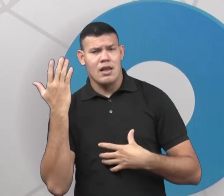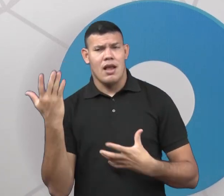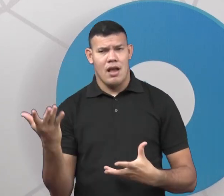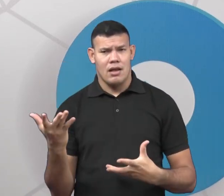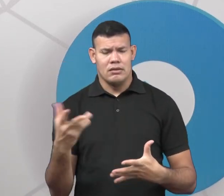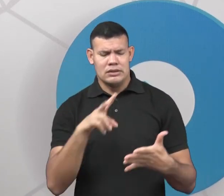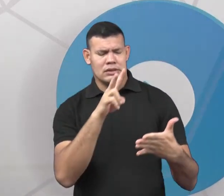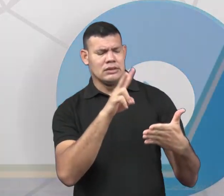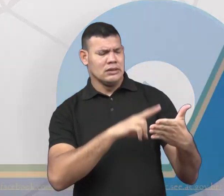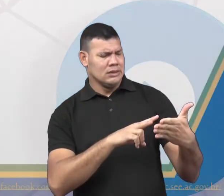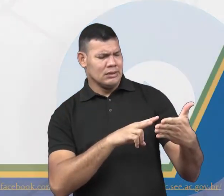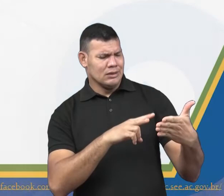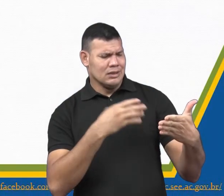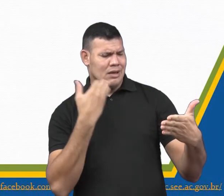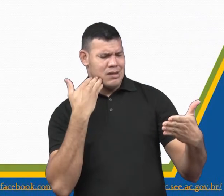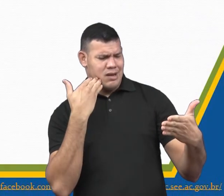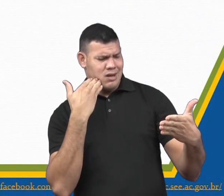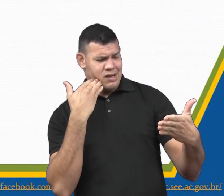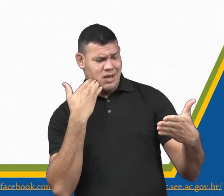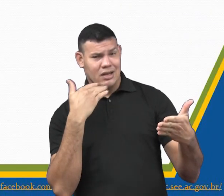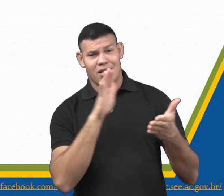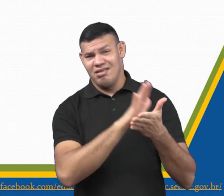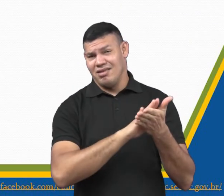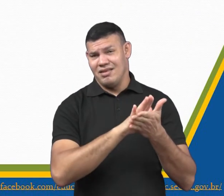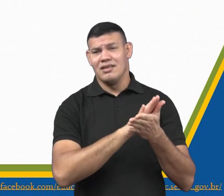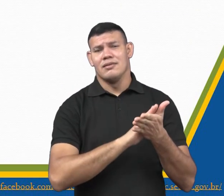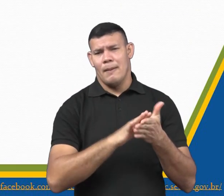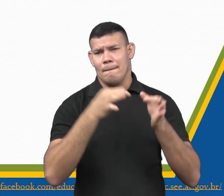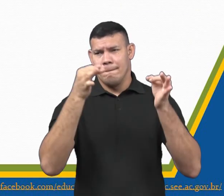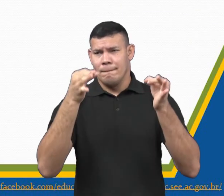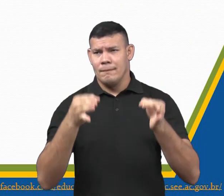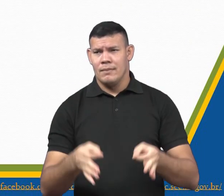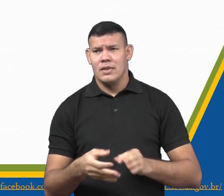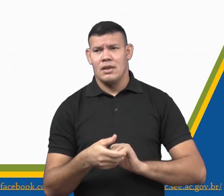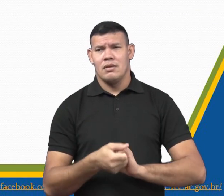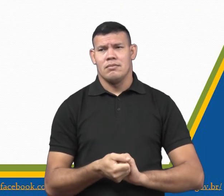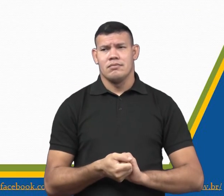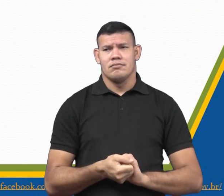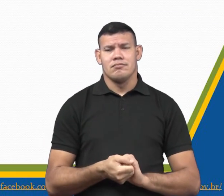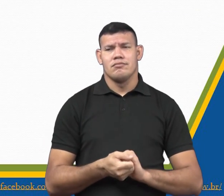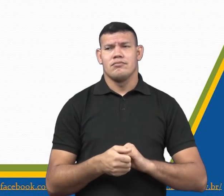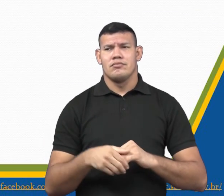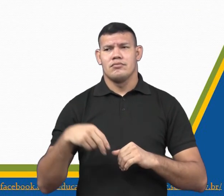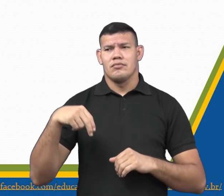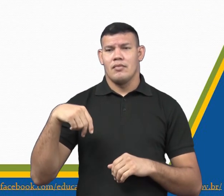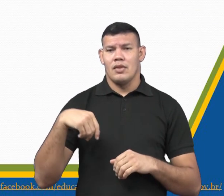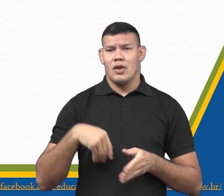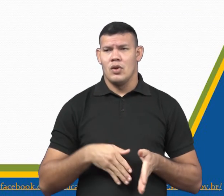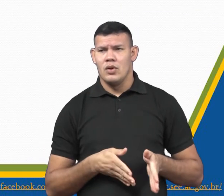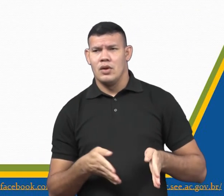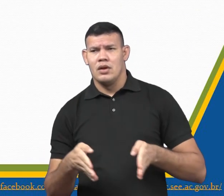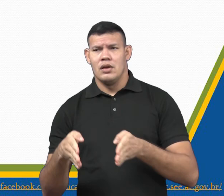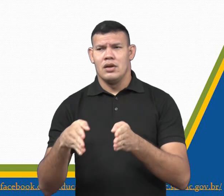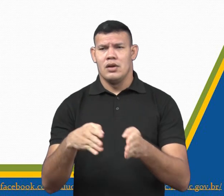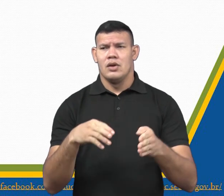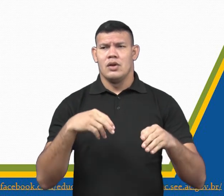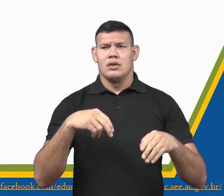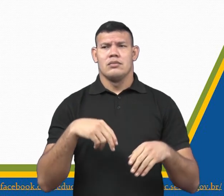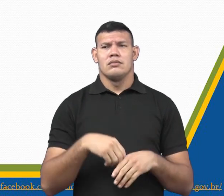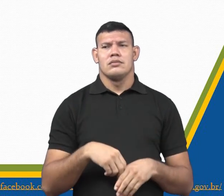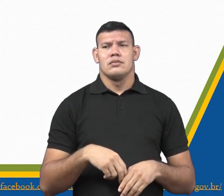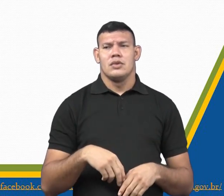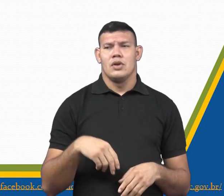do slide. Eis a magnífica passagem. Subi a porta e fechei a escada. Tirei minhas orações e recitei